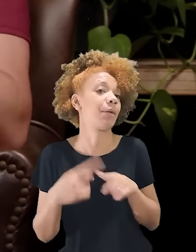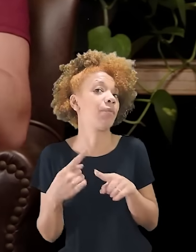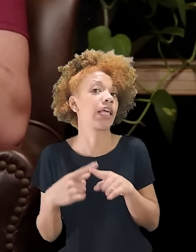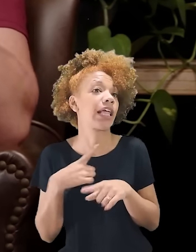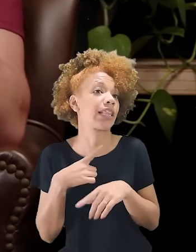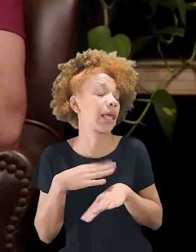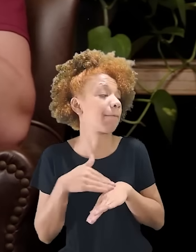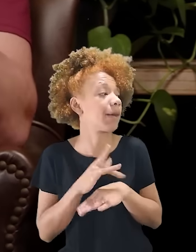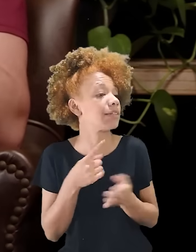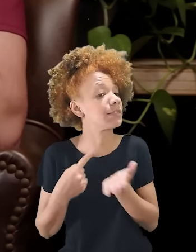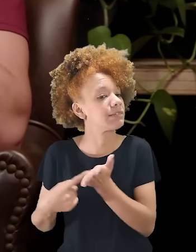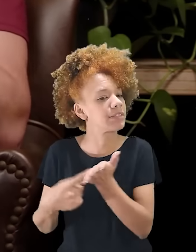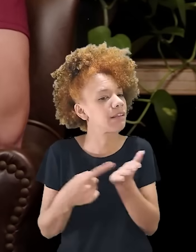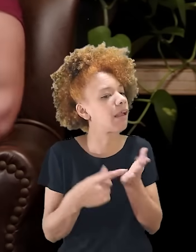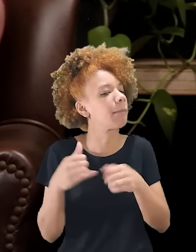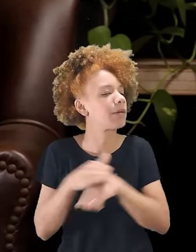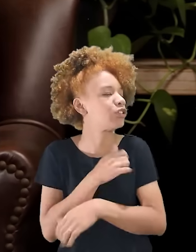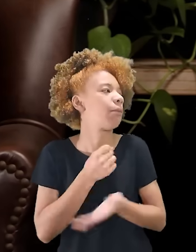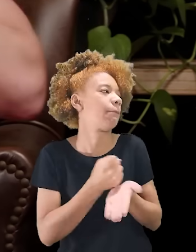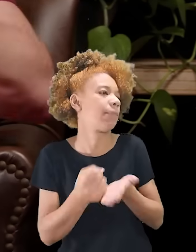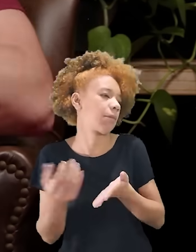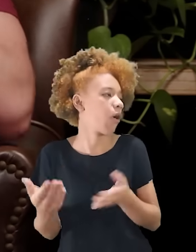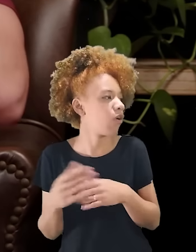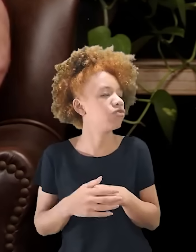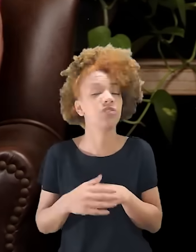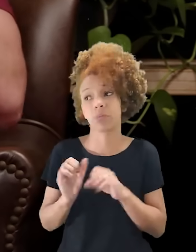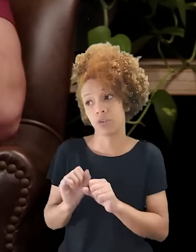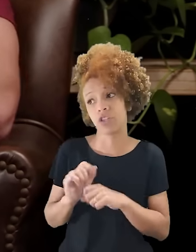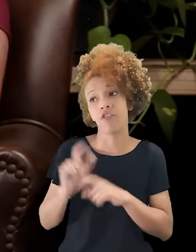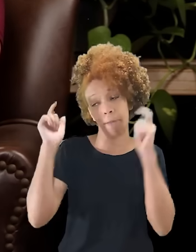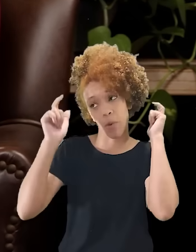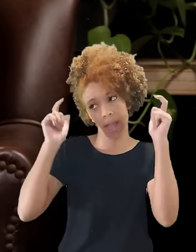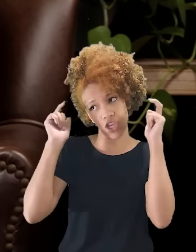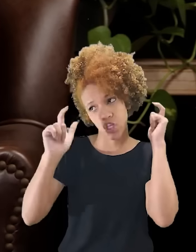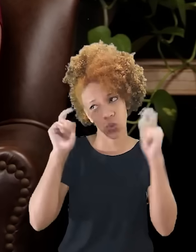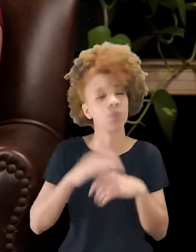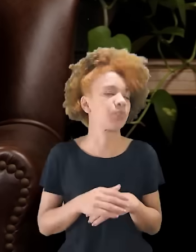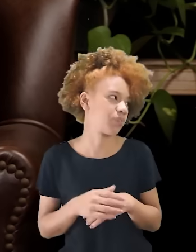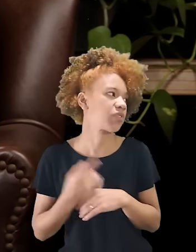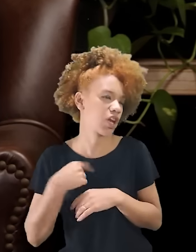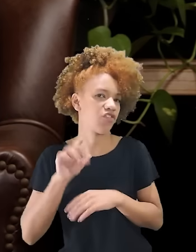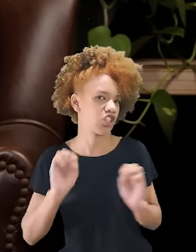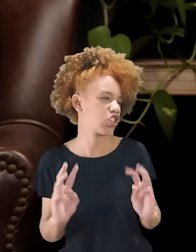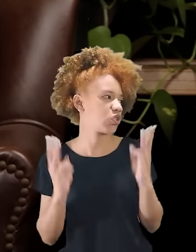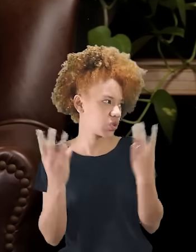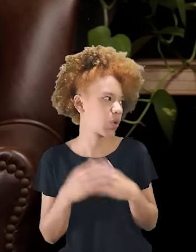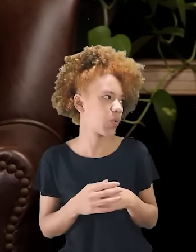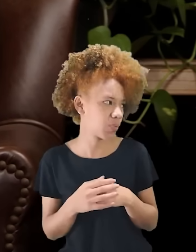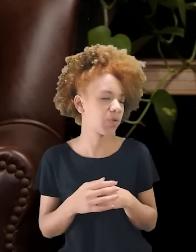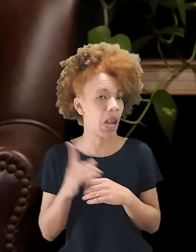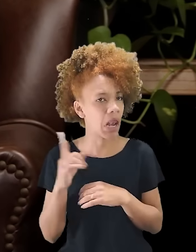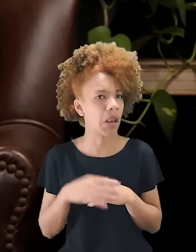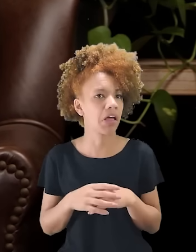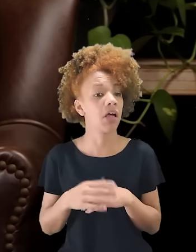lugar onde tem mais esquema de passaporte e tal que a galera eles vão pelo México é eu falo assim eu fizou lá pr pra Governador